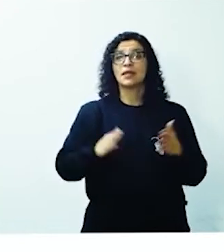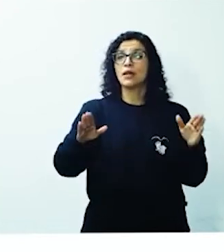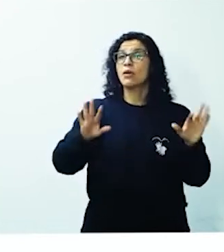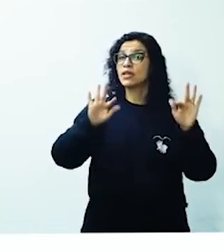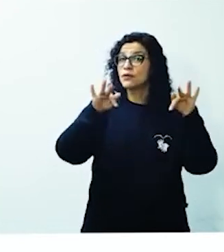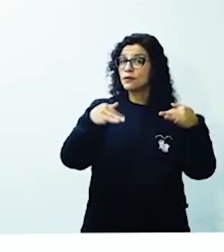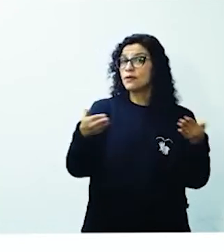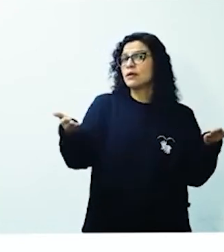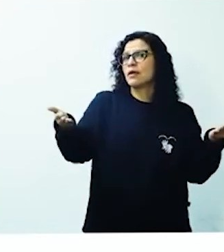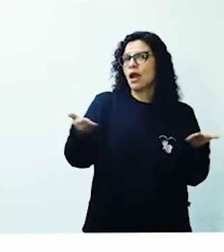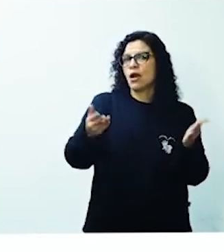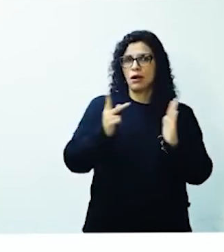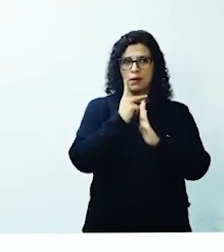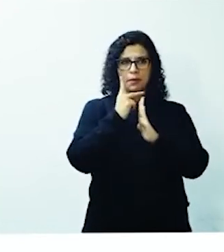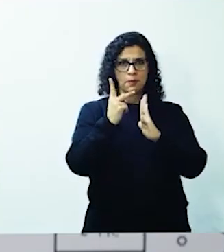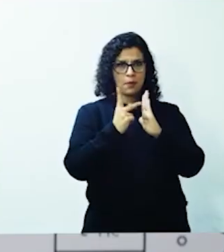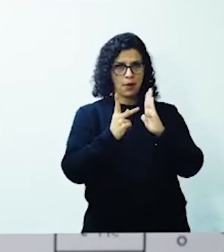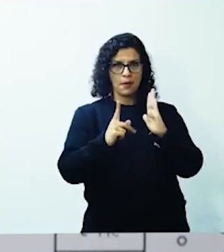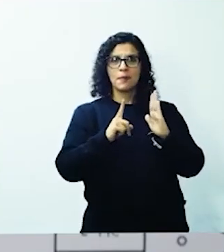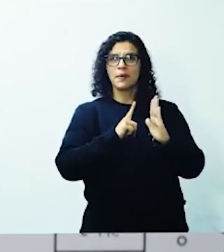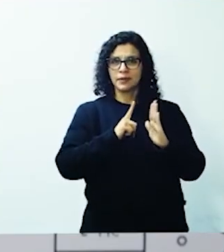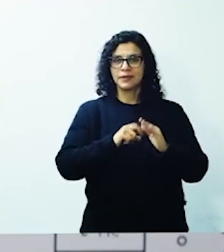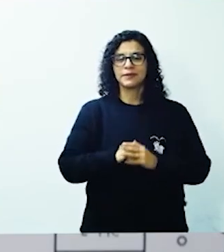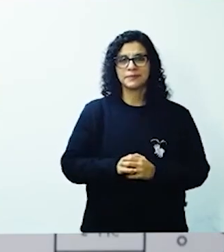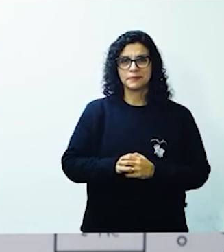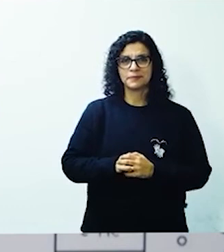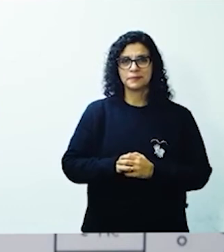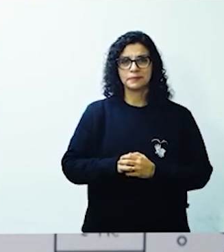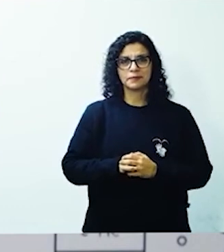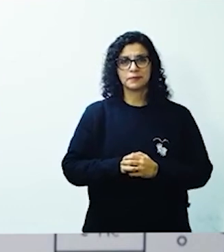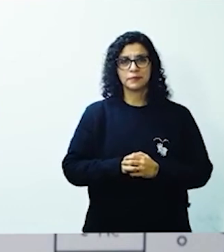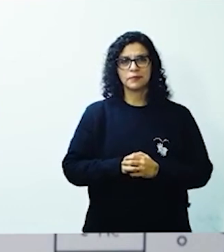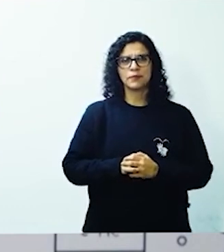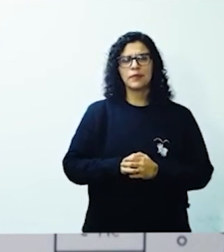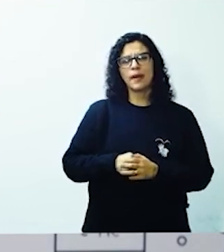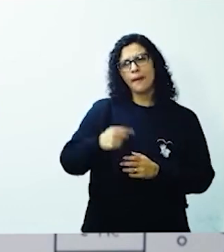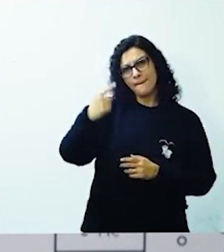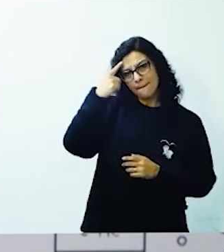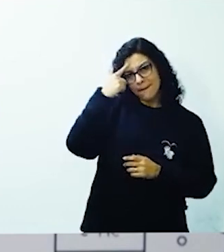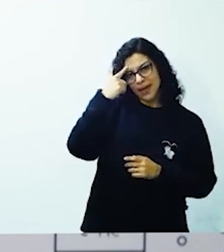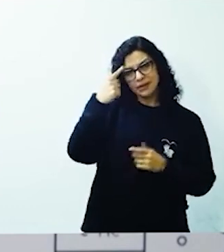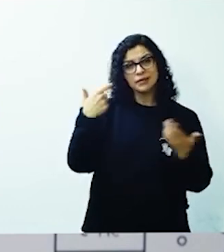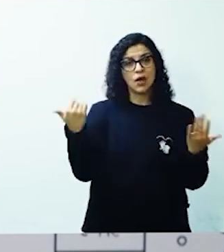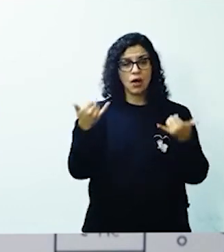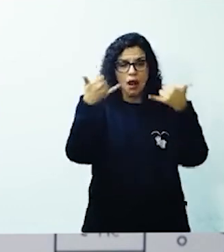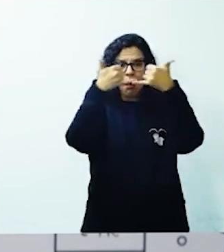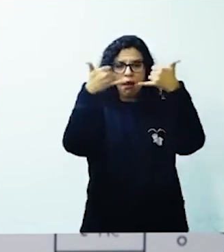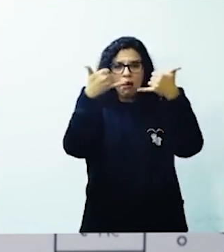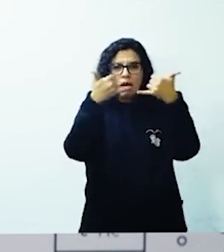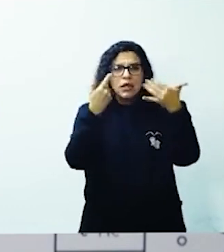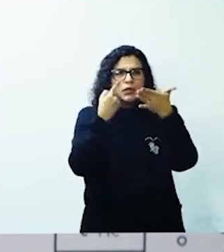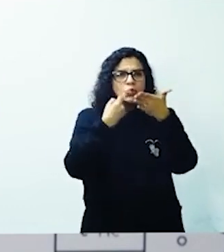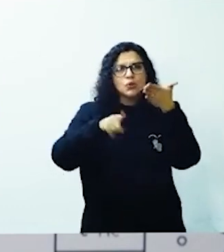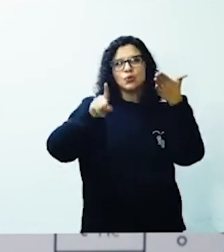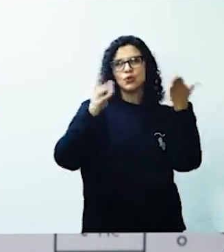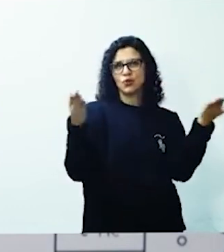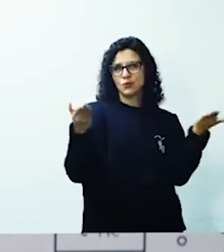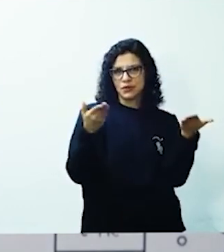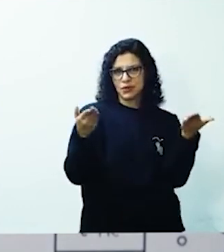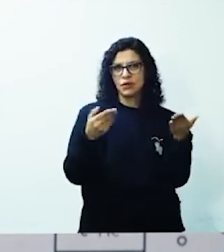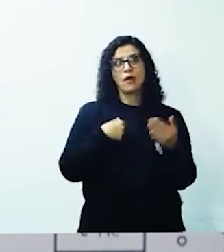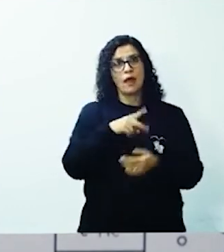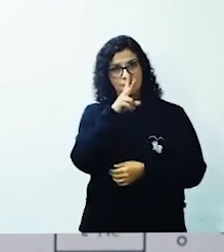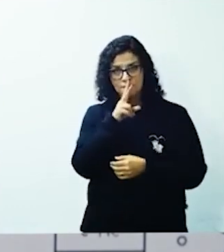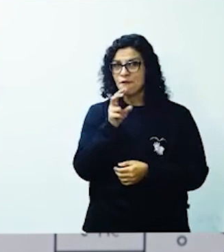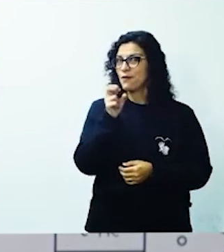assim termina o nosso poema. Com esses últimos versos